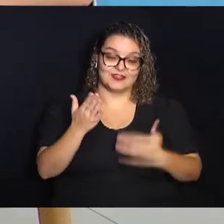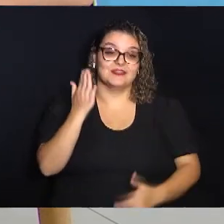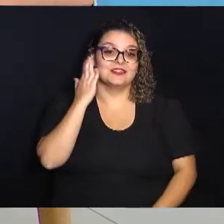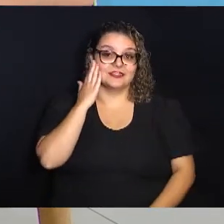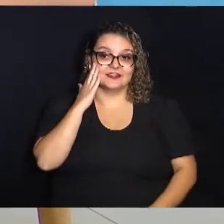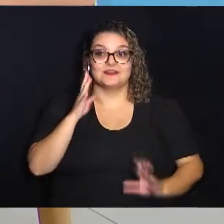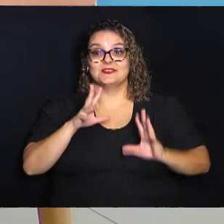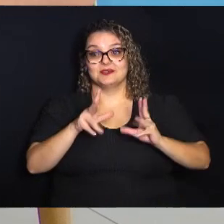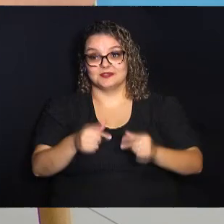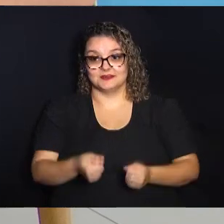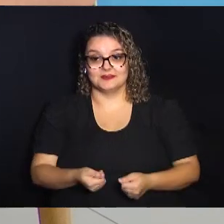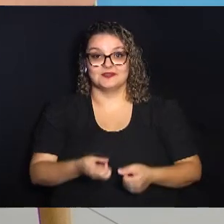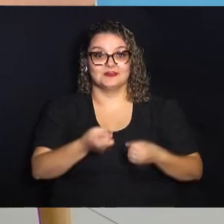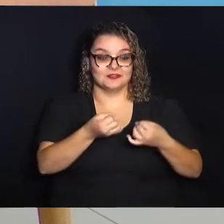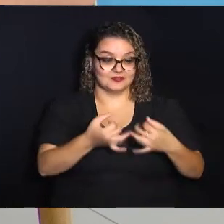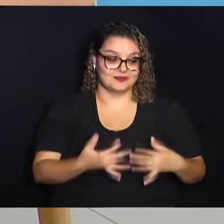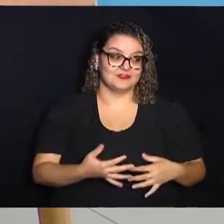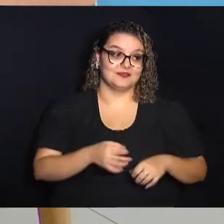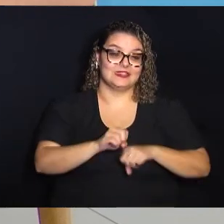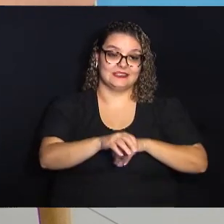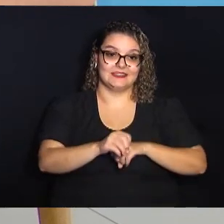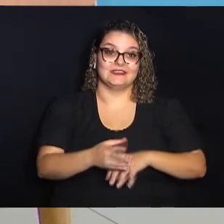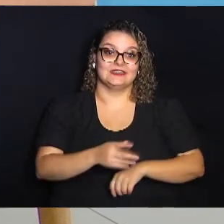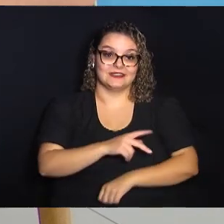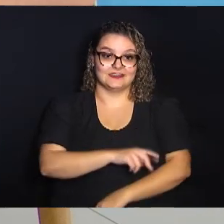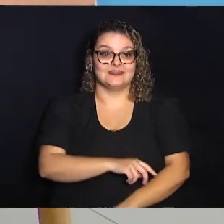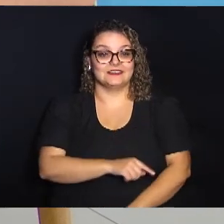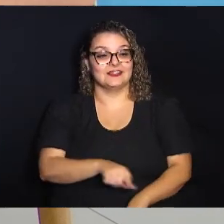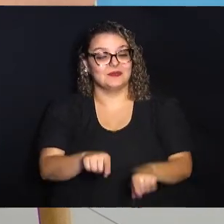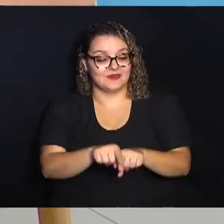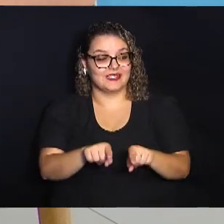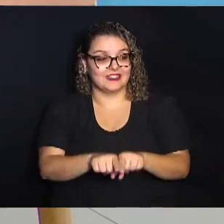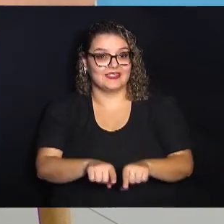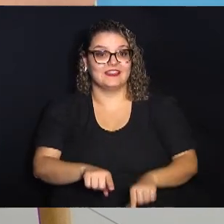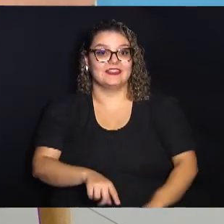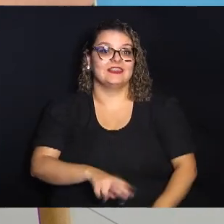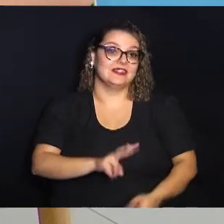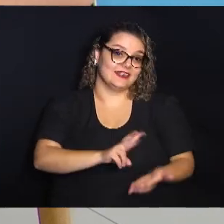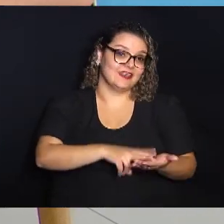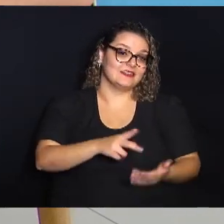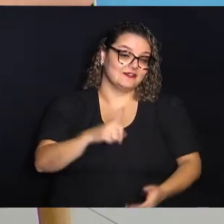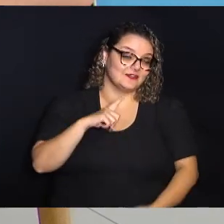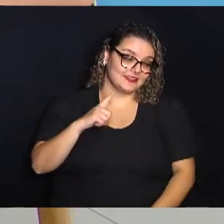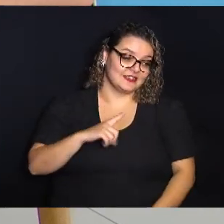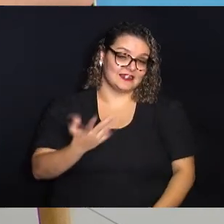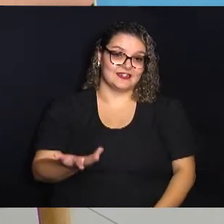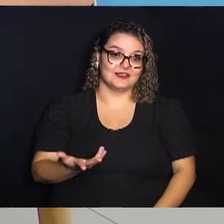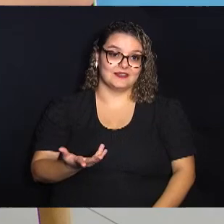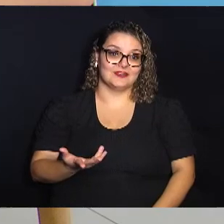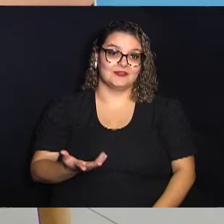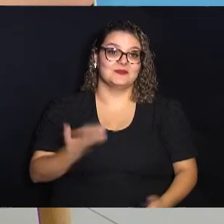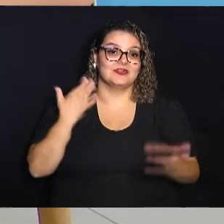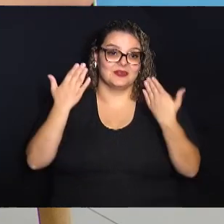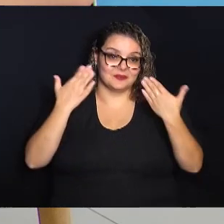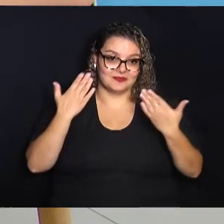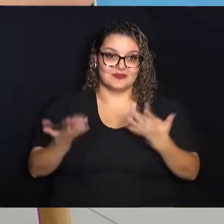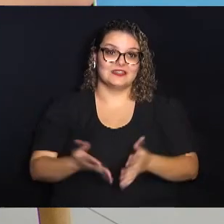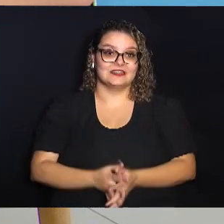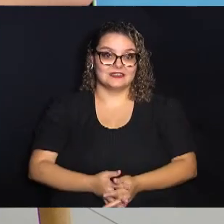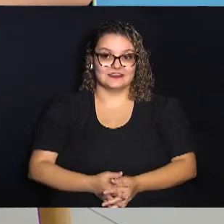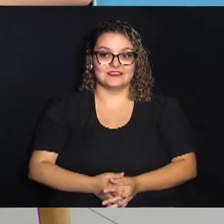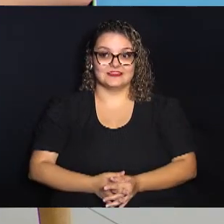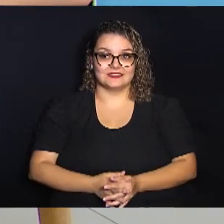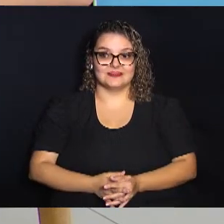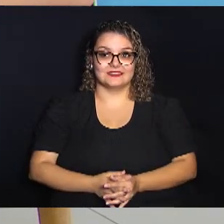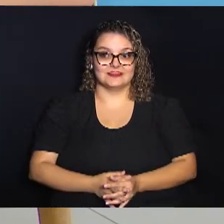ela sabe tudo sobre orientação educacional e também leva essa vantagem por ser psicóloga,